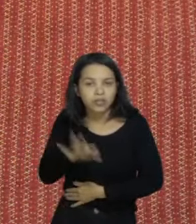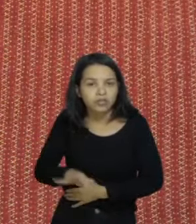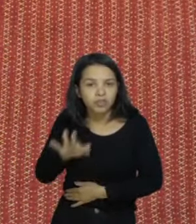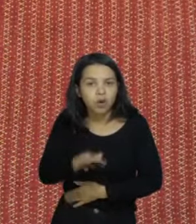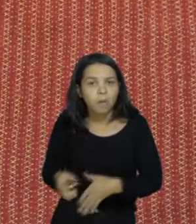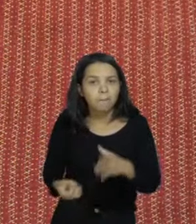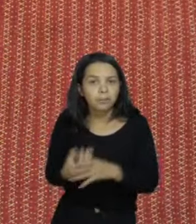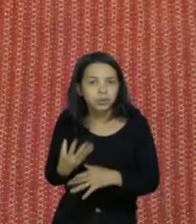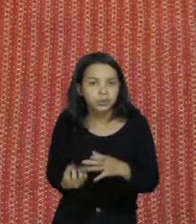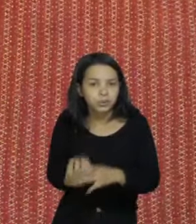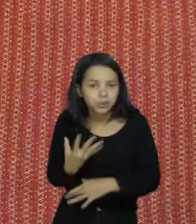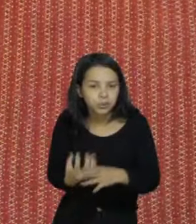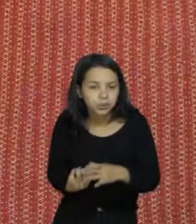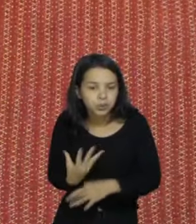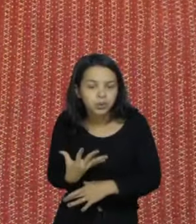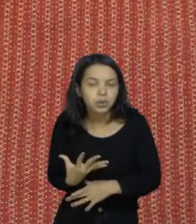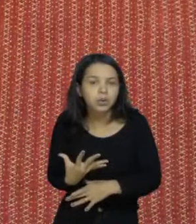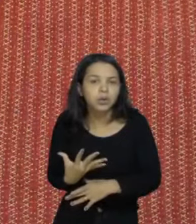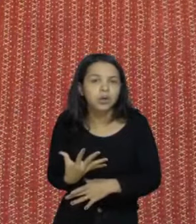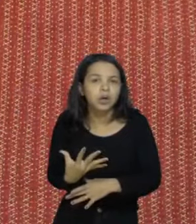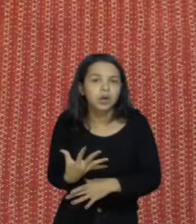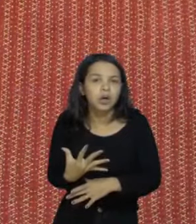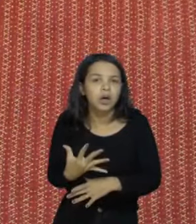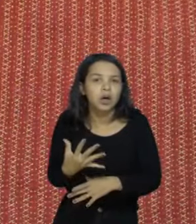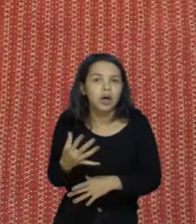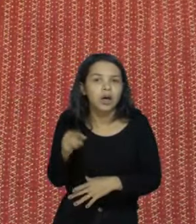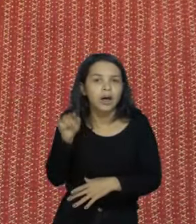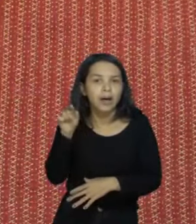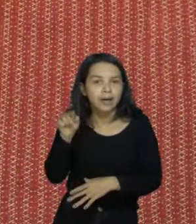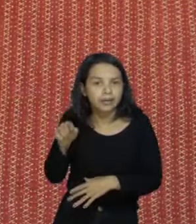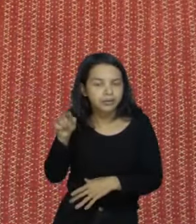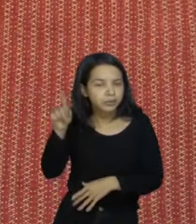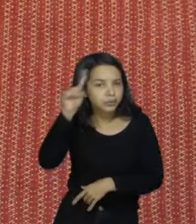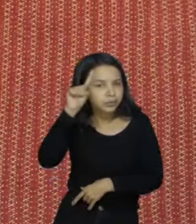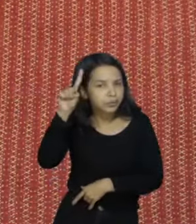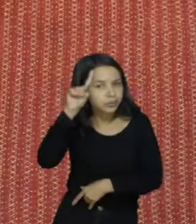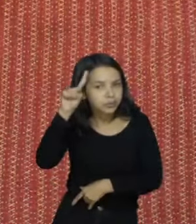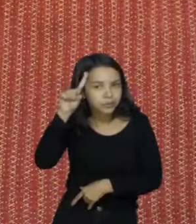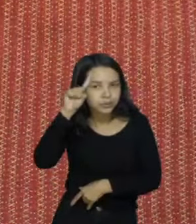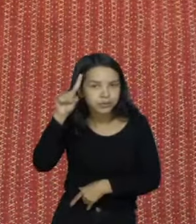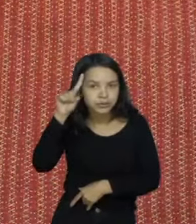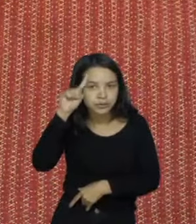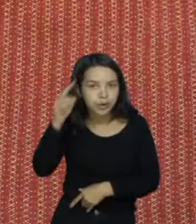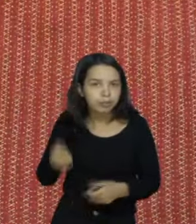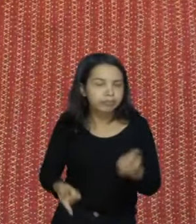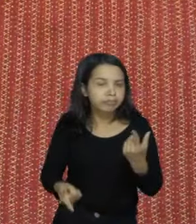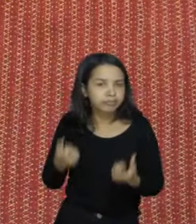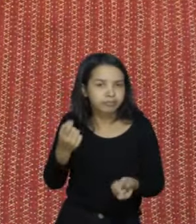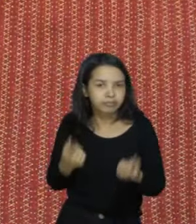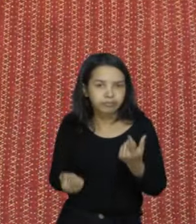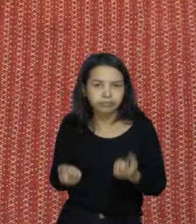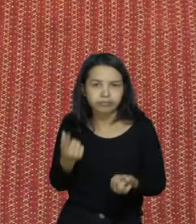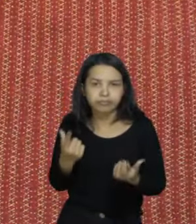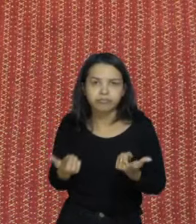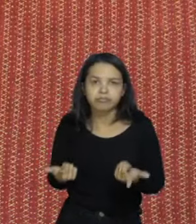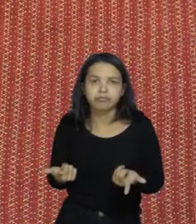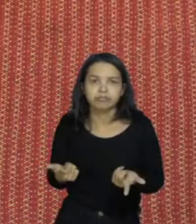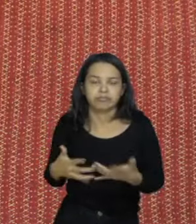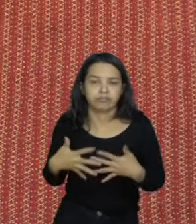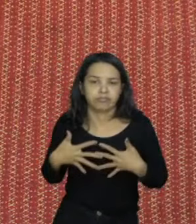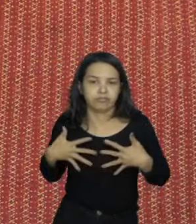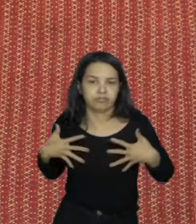nessas pérolas diárias e vai desde a